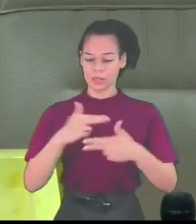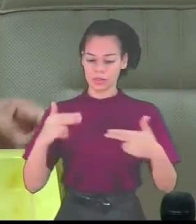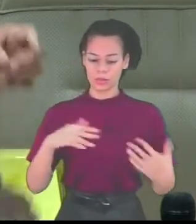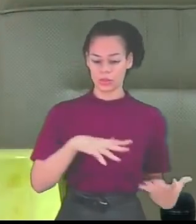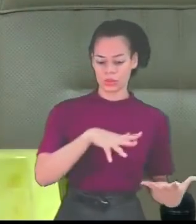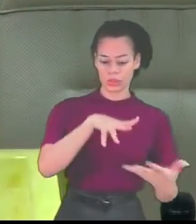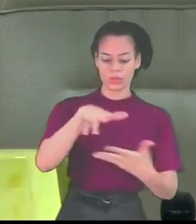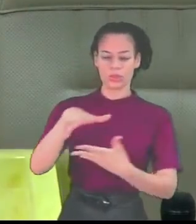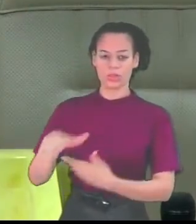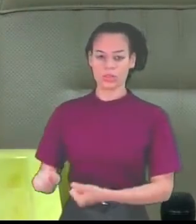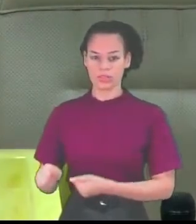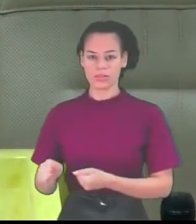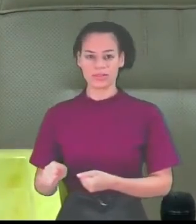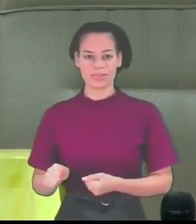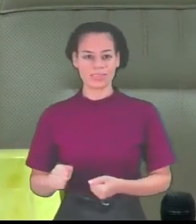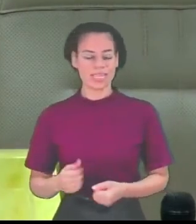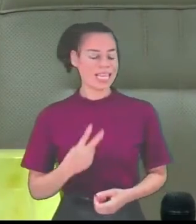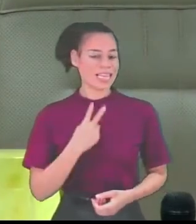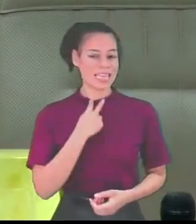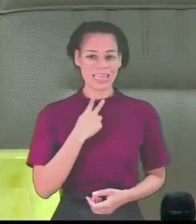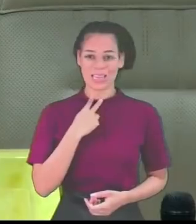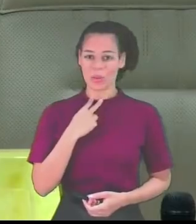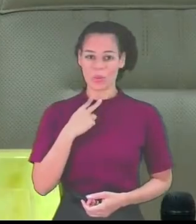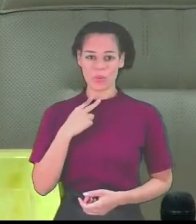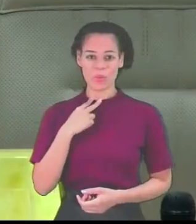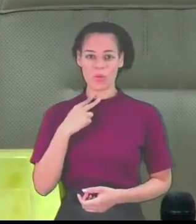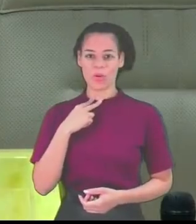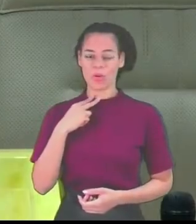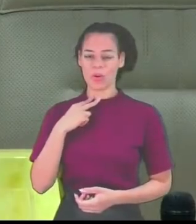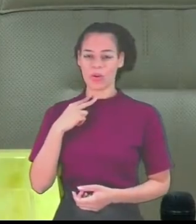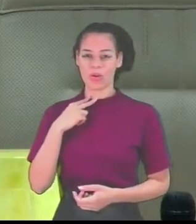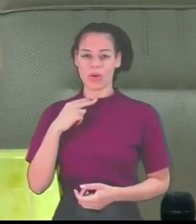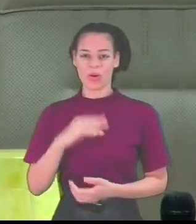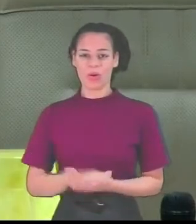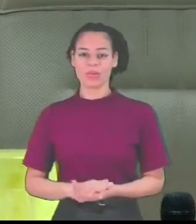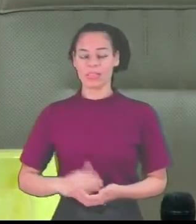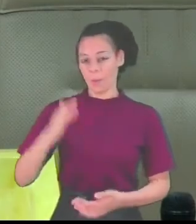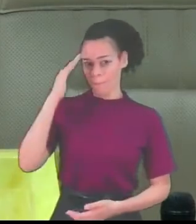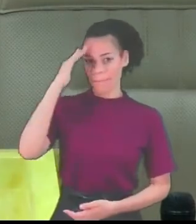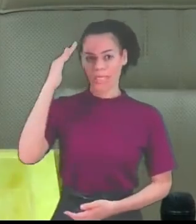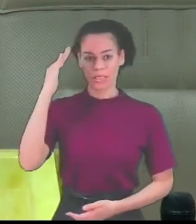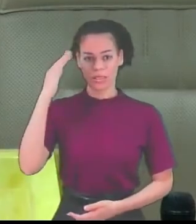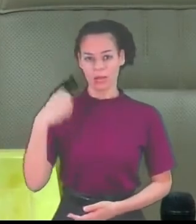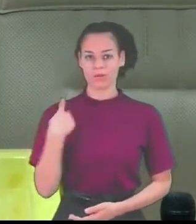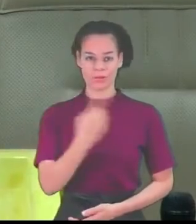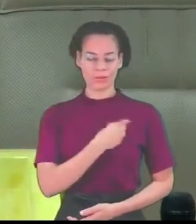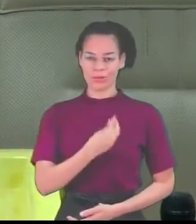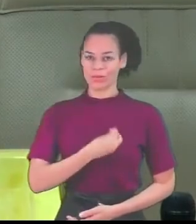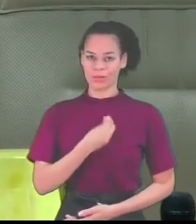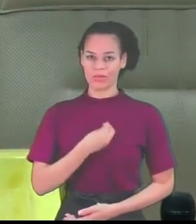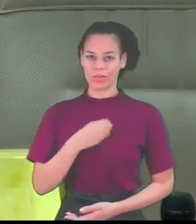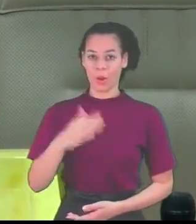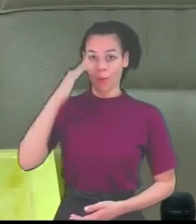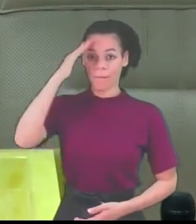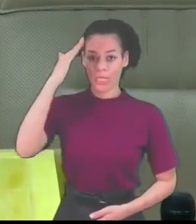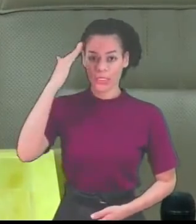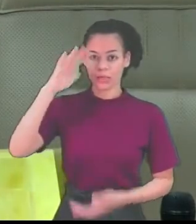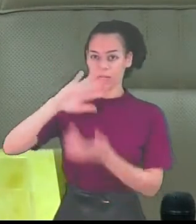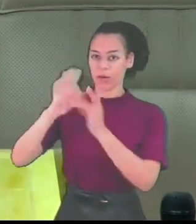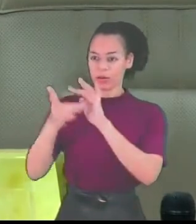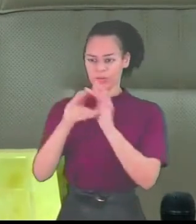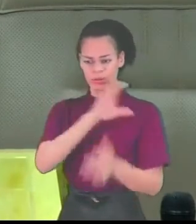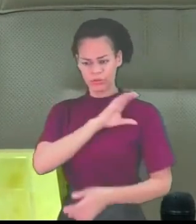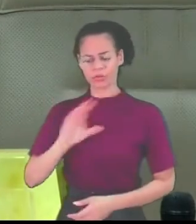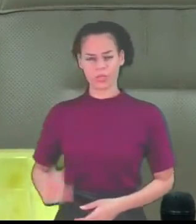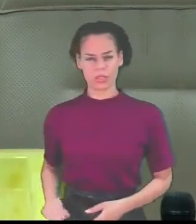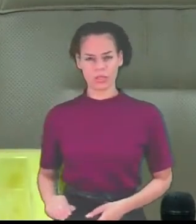pode tirar centralidade de Cristo em nossa vida quando você se acordar agradeça